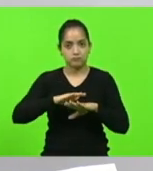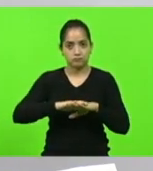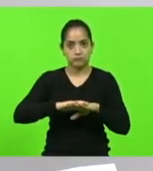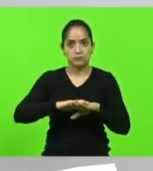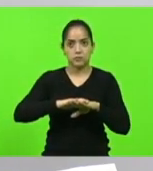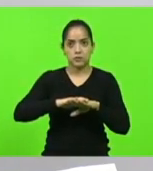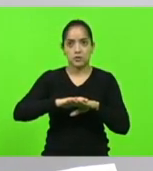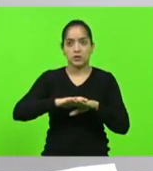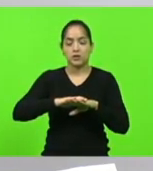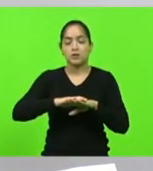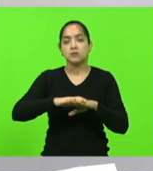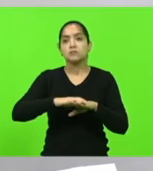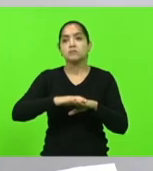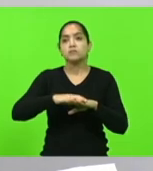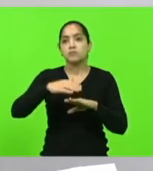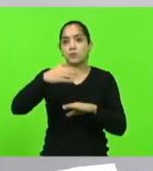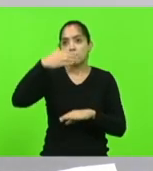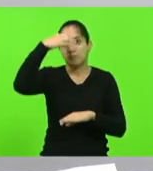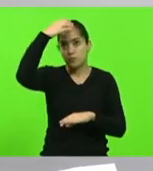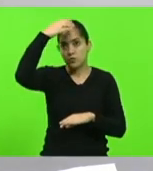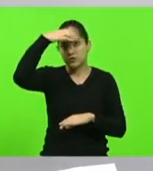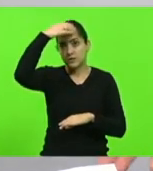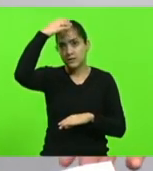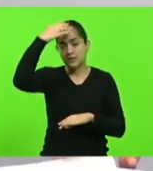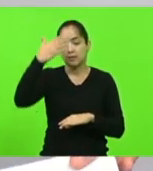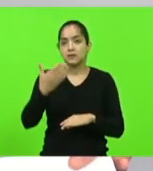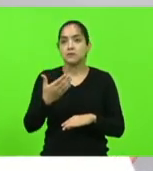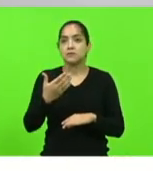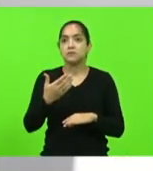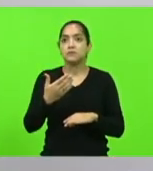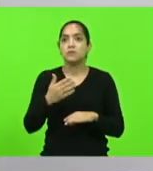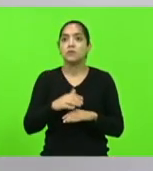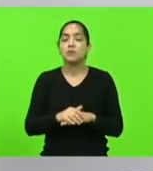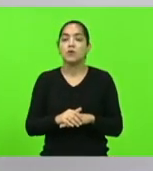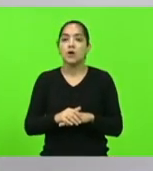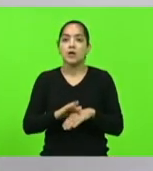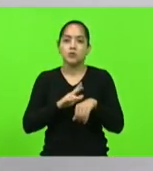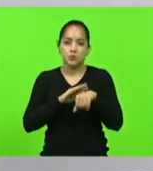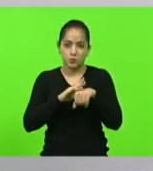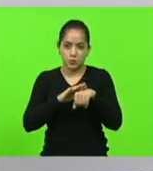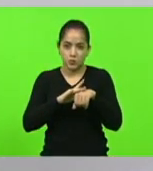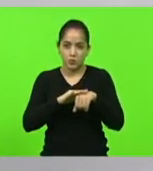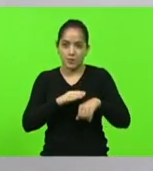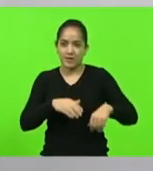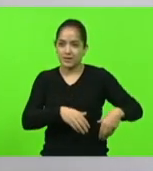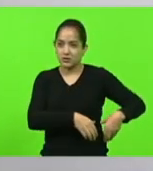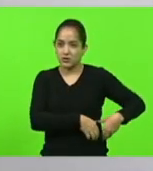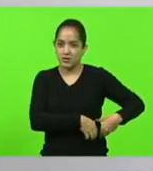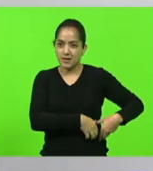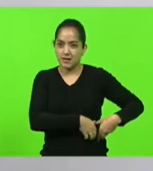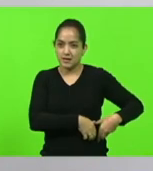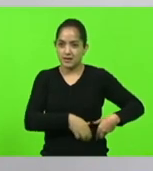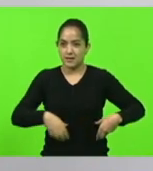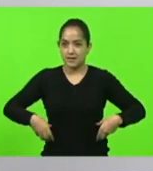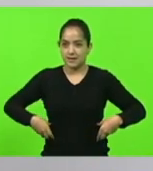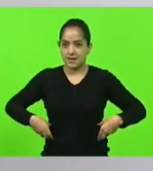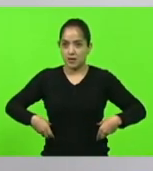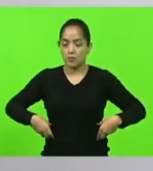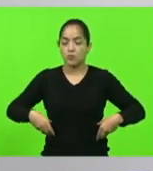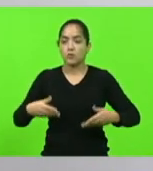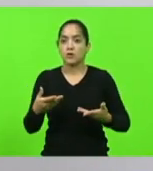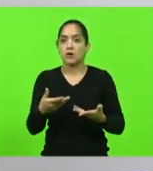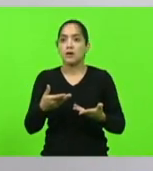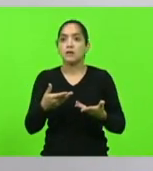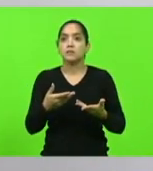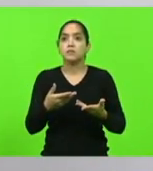coronel Mocellin que equipara o doente renal crônico as pessoas com deficiência para fins de acesso